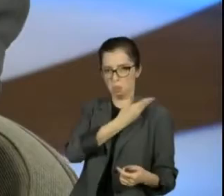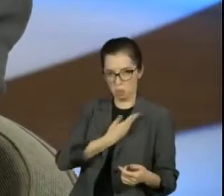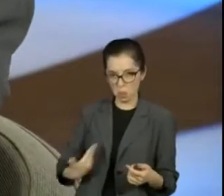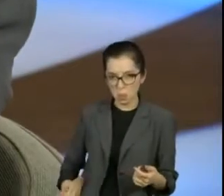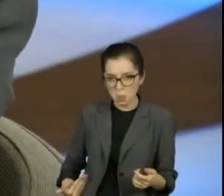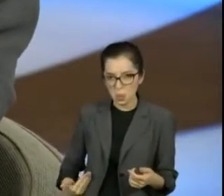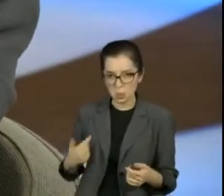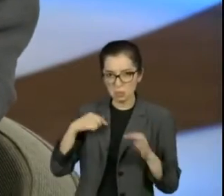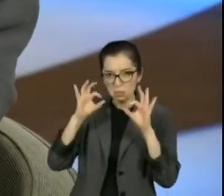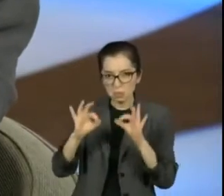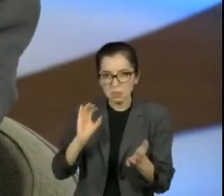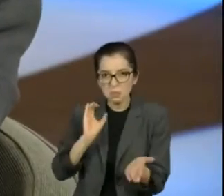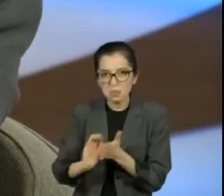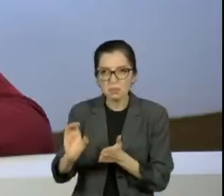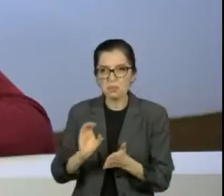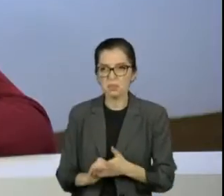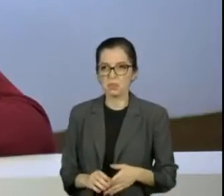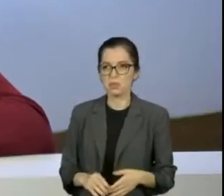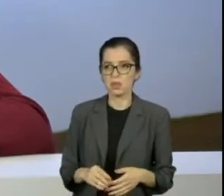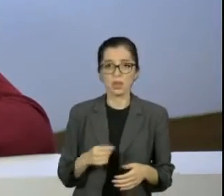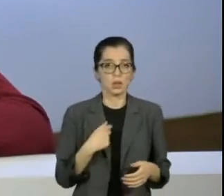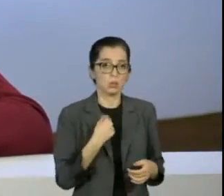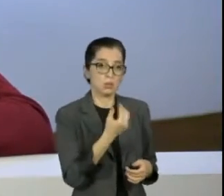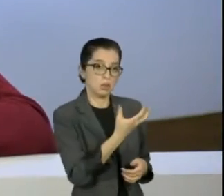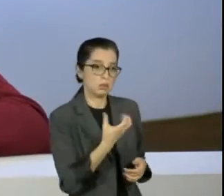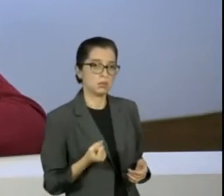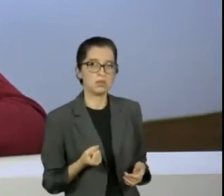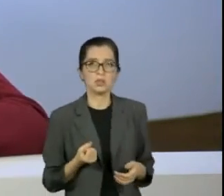verba pública, não tem campanha. Não, pode pegar de pessoas físicas.